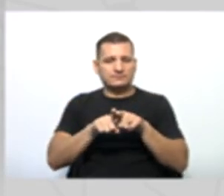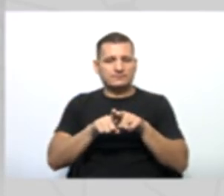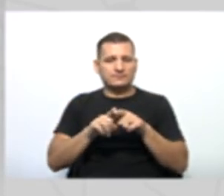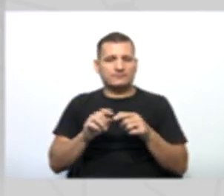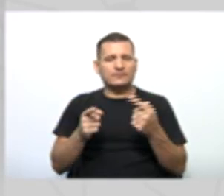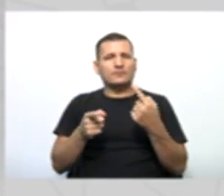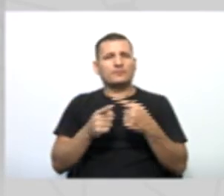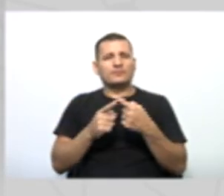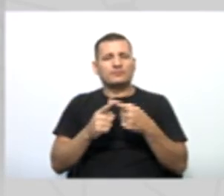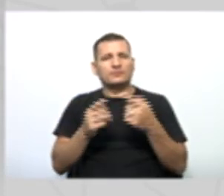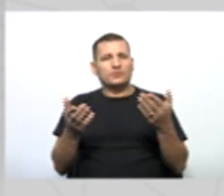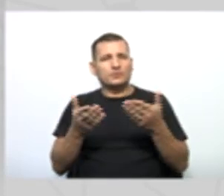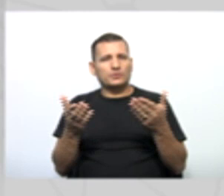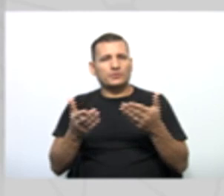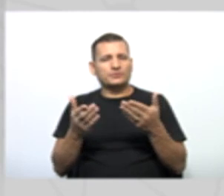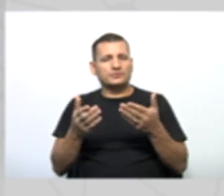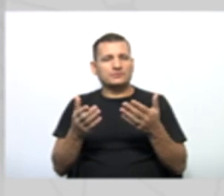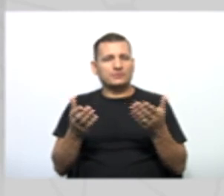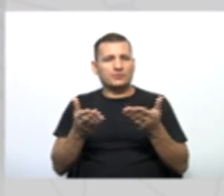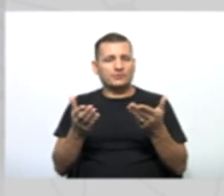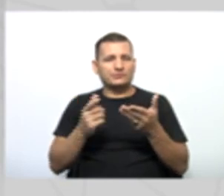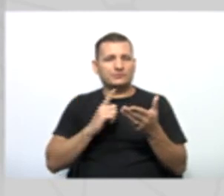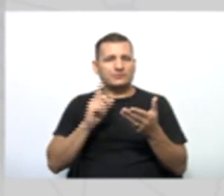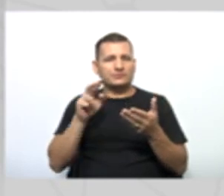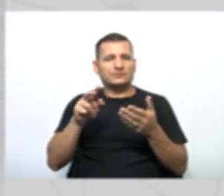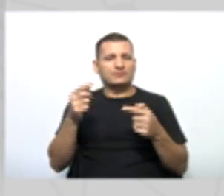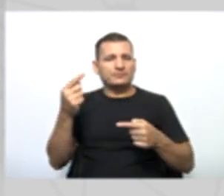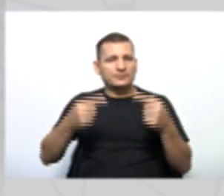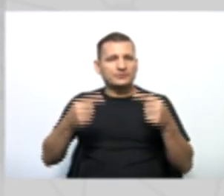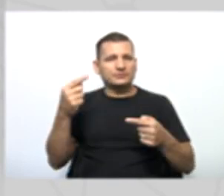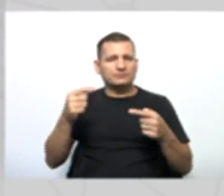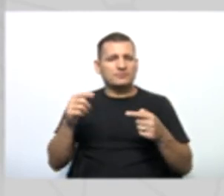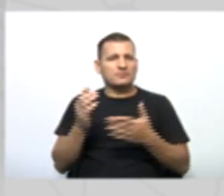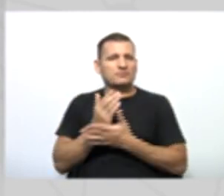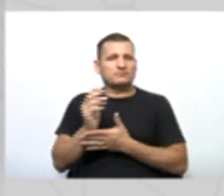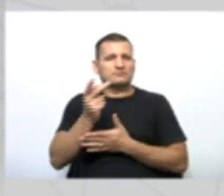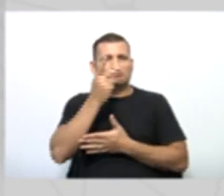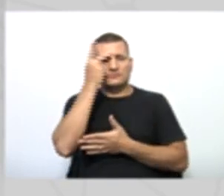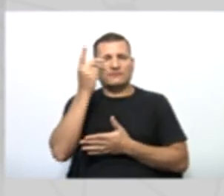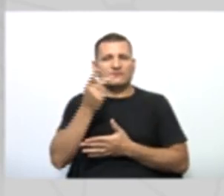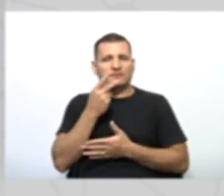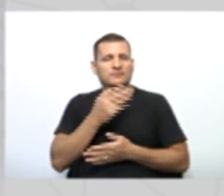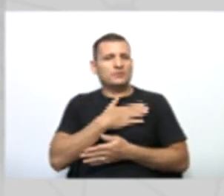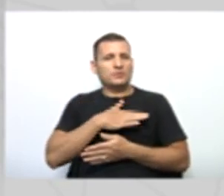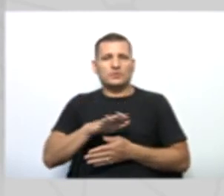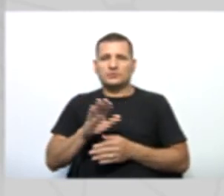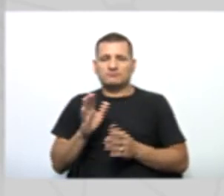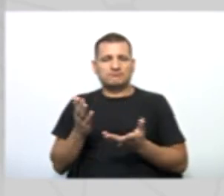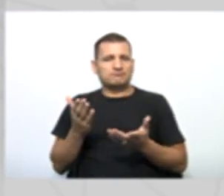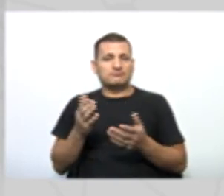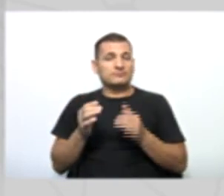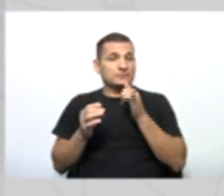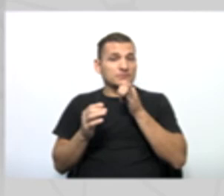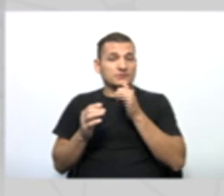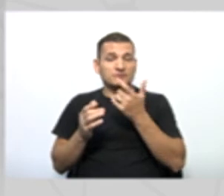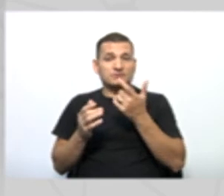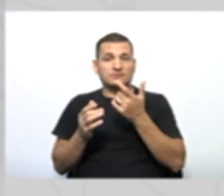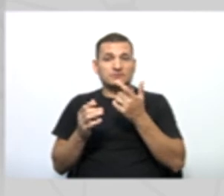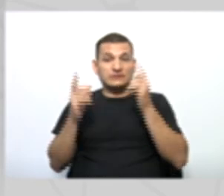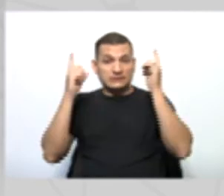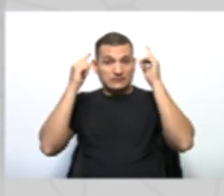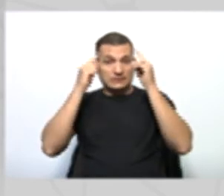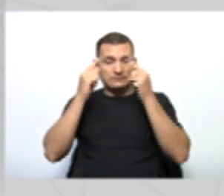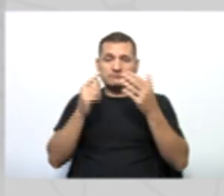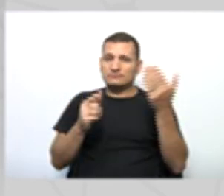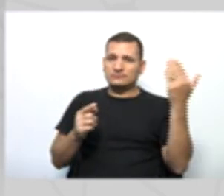gente tem um negócio com a política no nosso tempo que muita gente diz que não gosta, que não participa. Se a gente tivesse na Grécia Antiga, a galera que diz que não